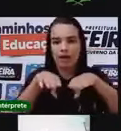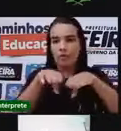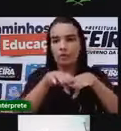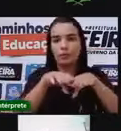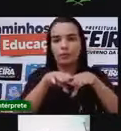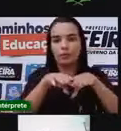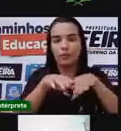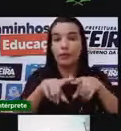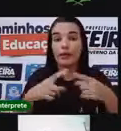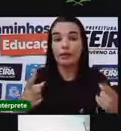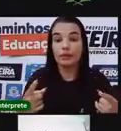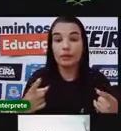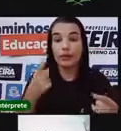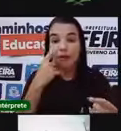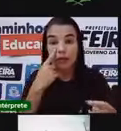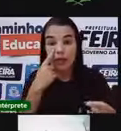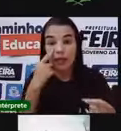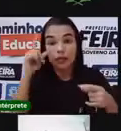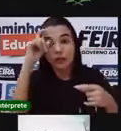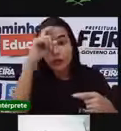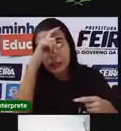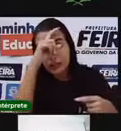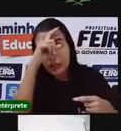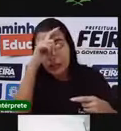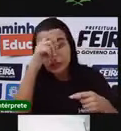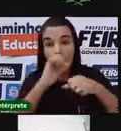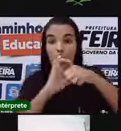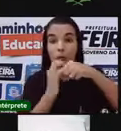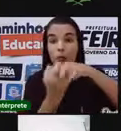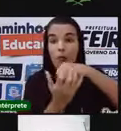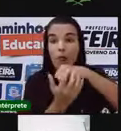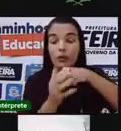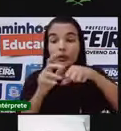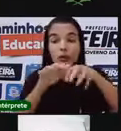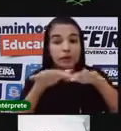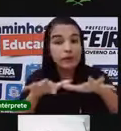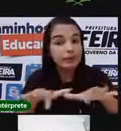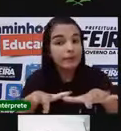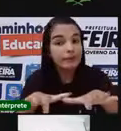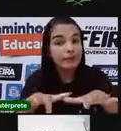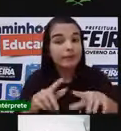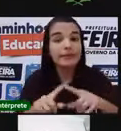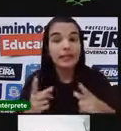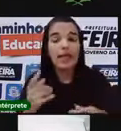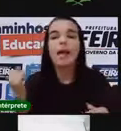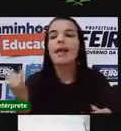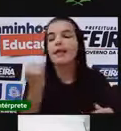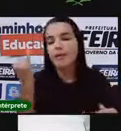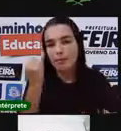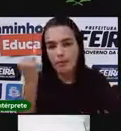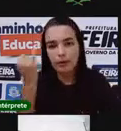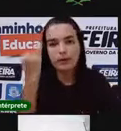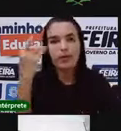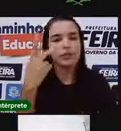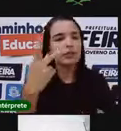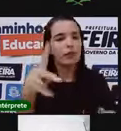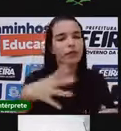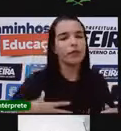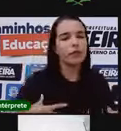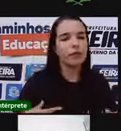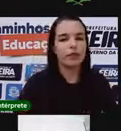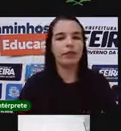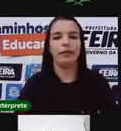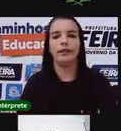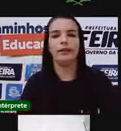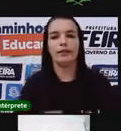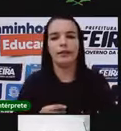pandemia da Covid-19? É importantíssimo, sabe por quê? O teu filho mãe, o teu filho pai,